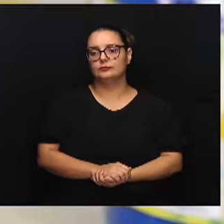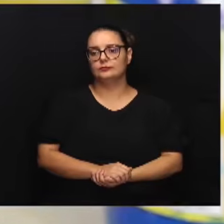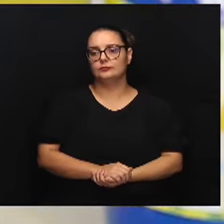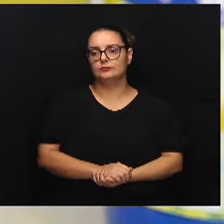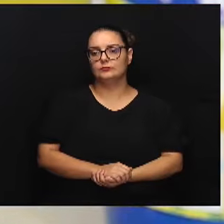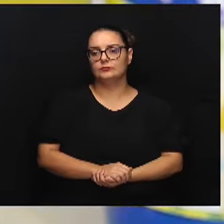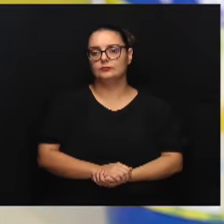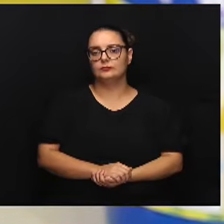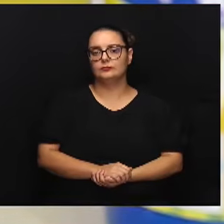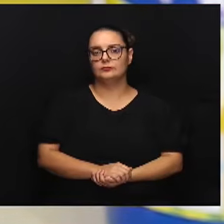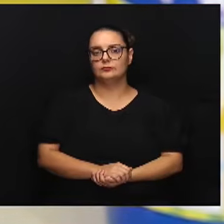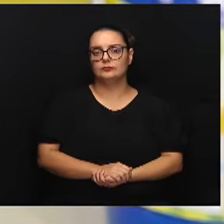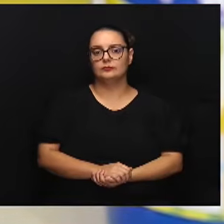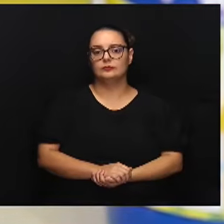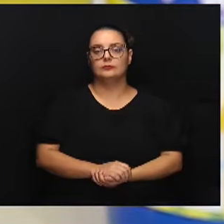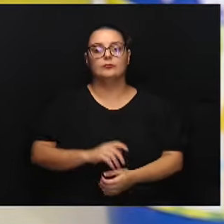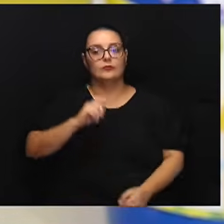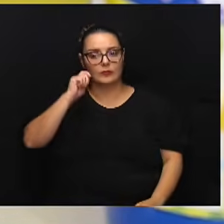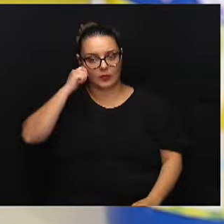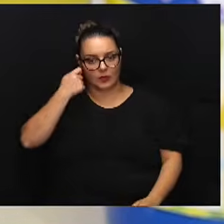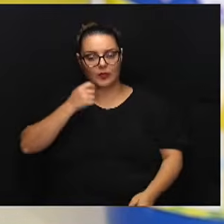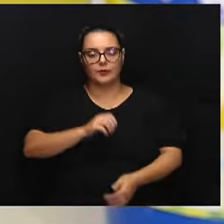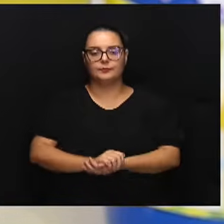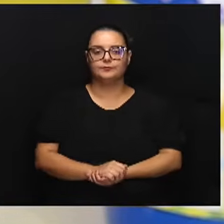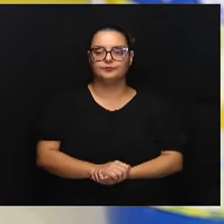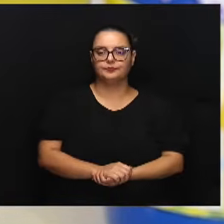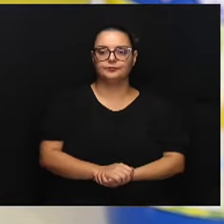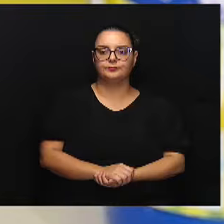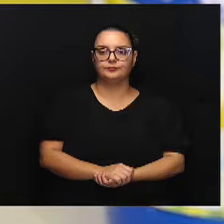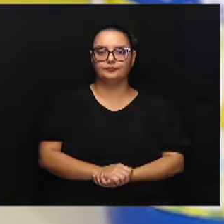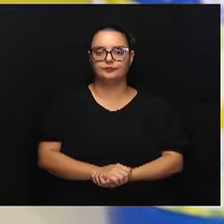Vou pegar aqui um preto.